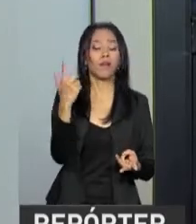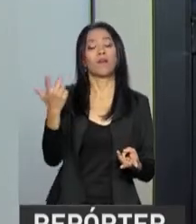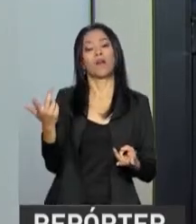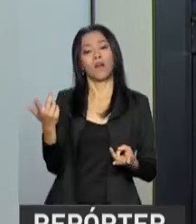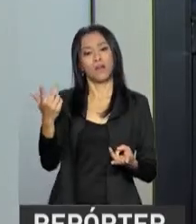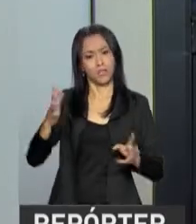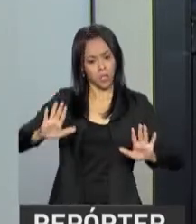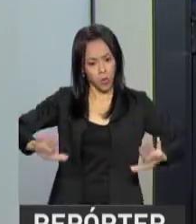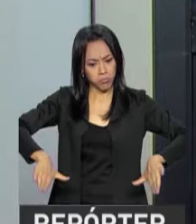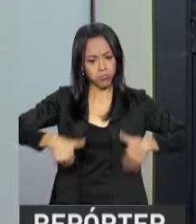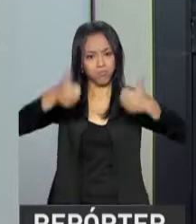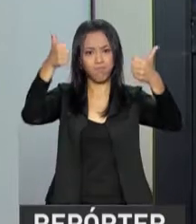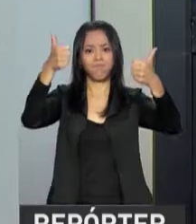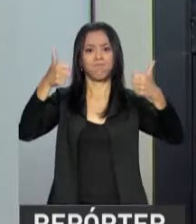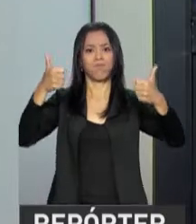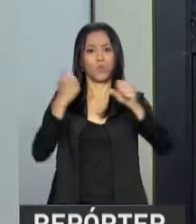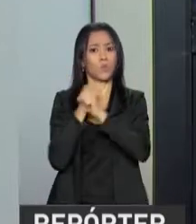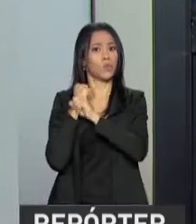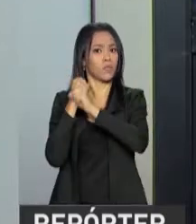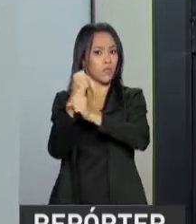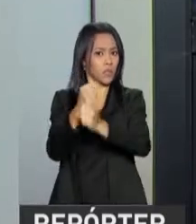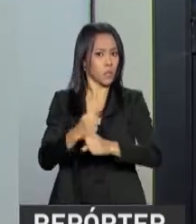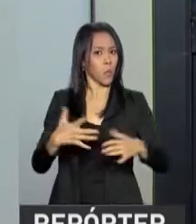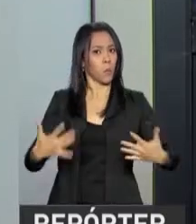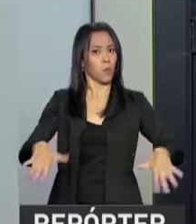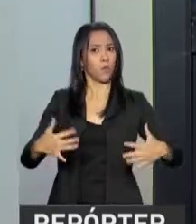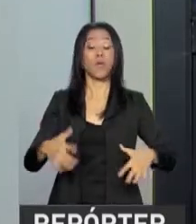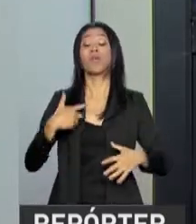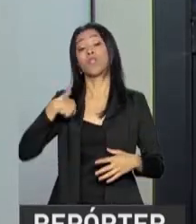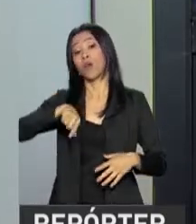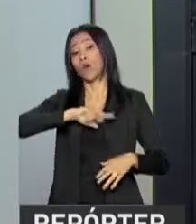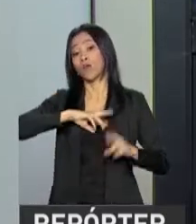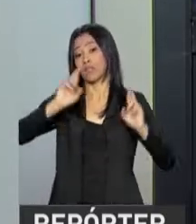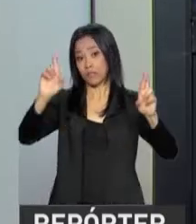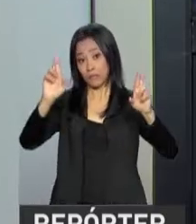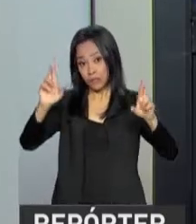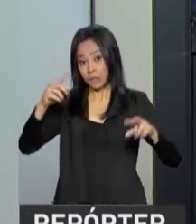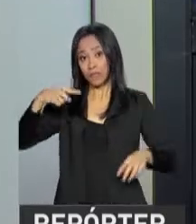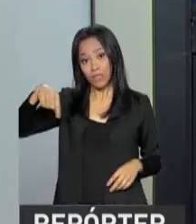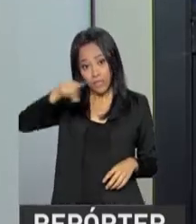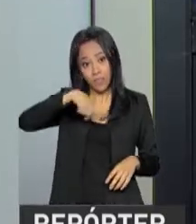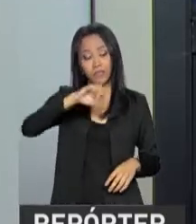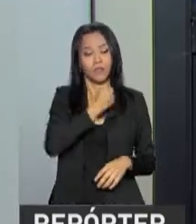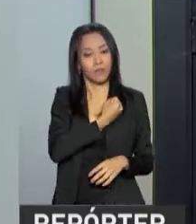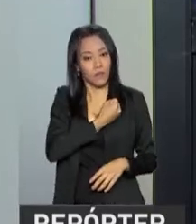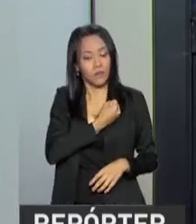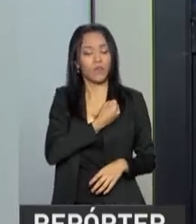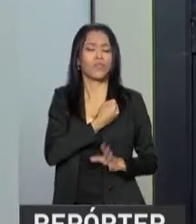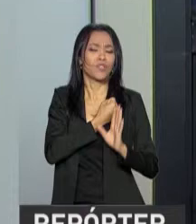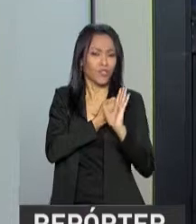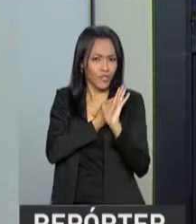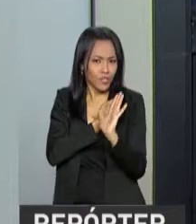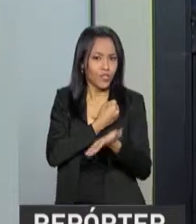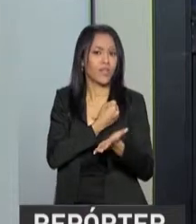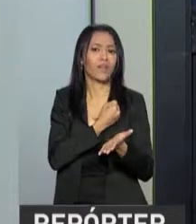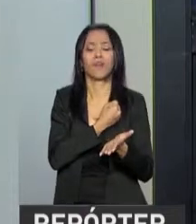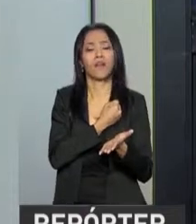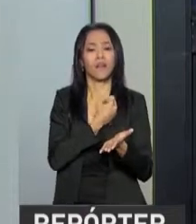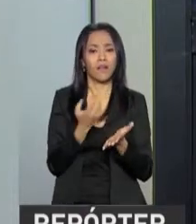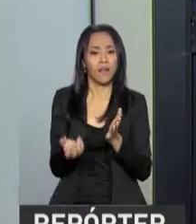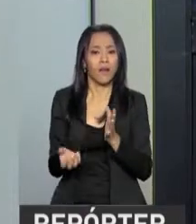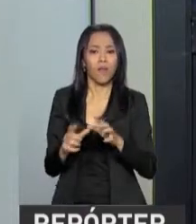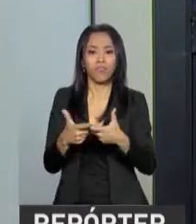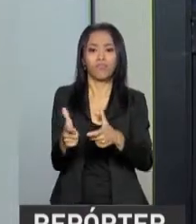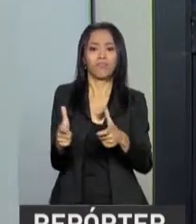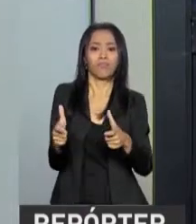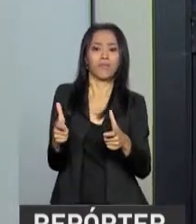então ea gente espera que esse número exponencialmente já vem aumentando no mercado de pequenas e